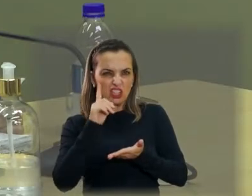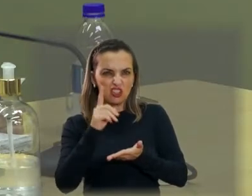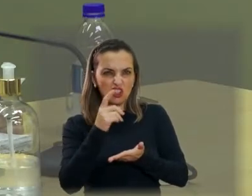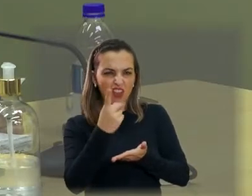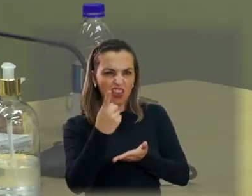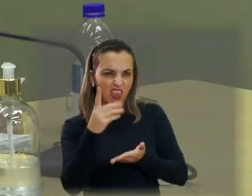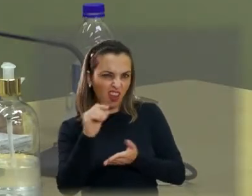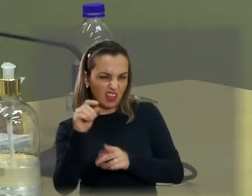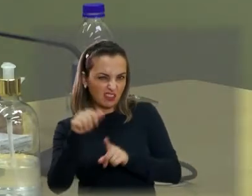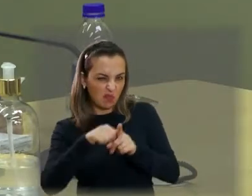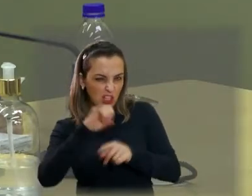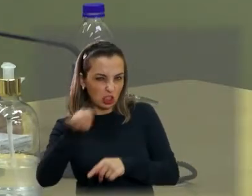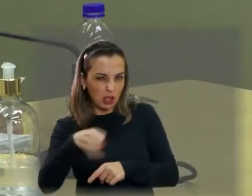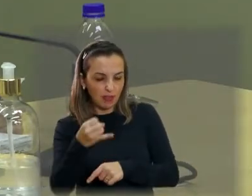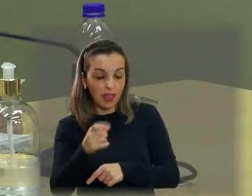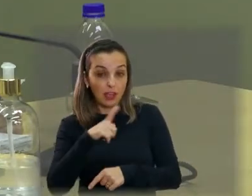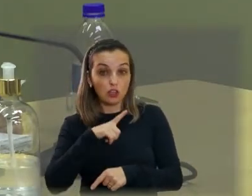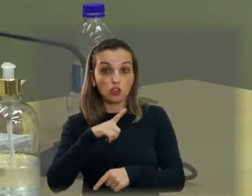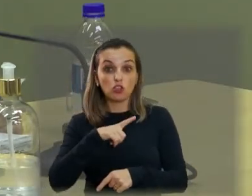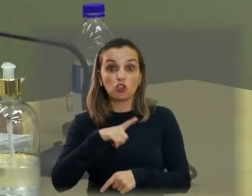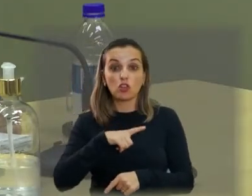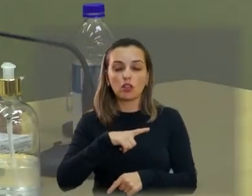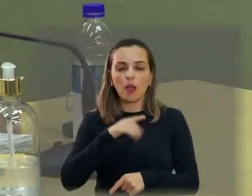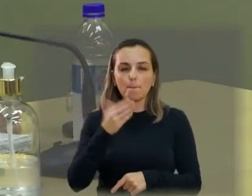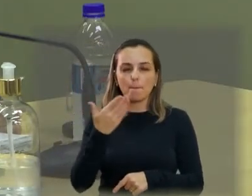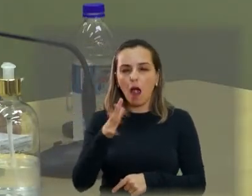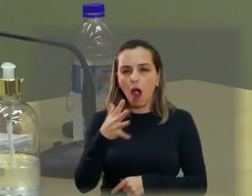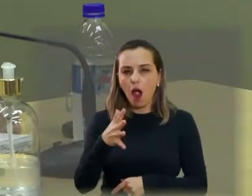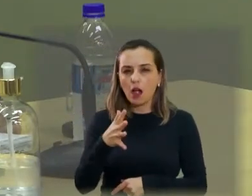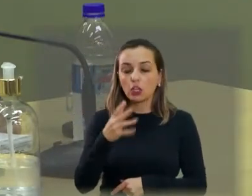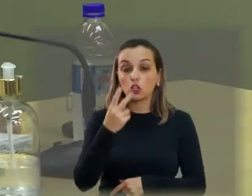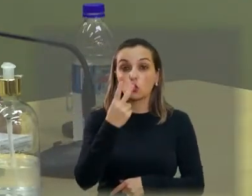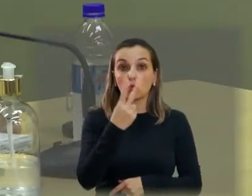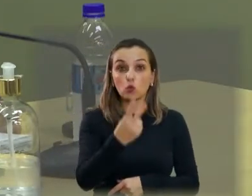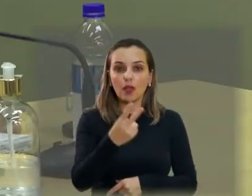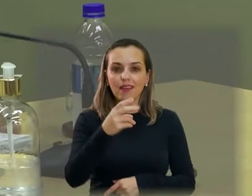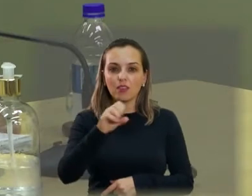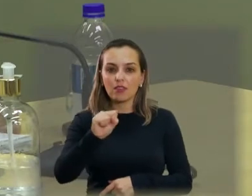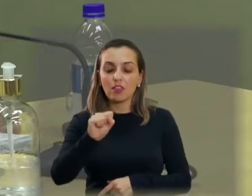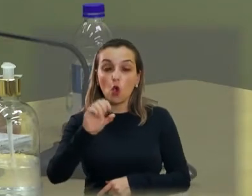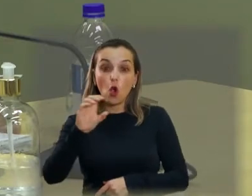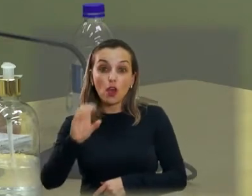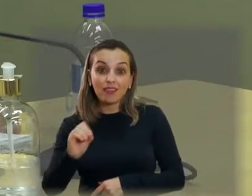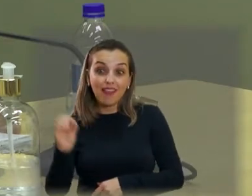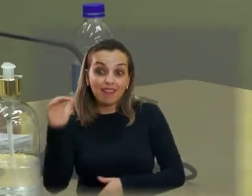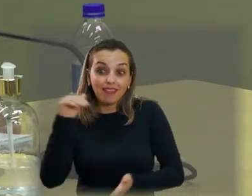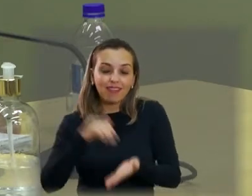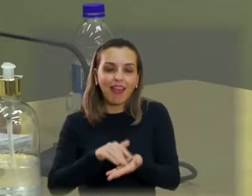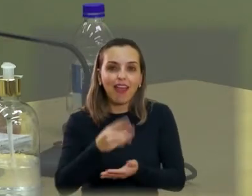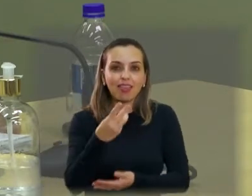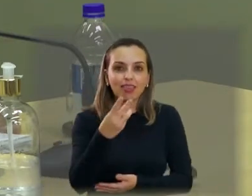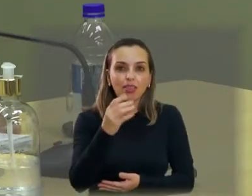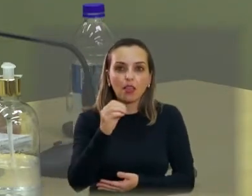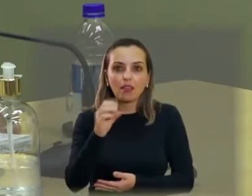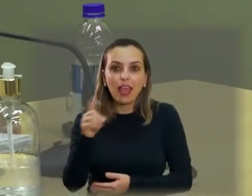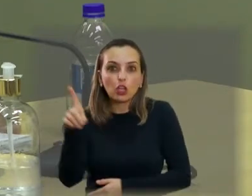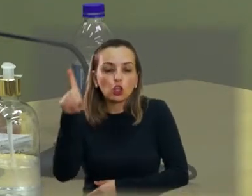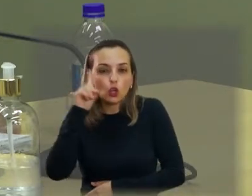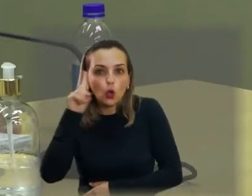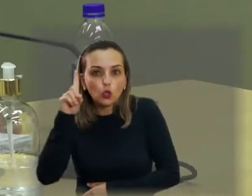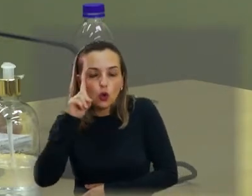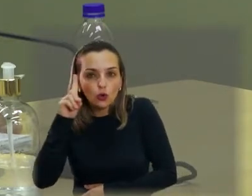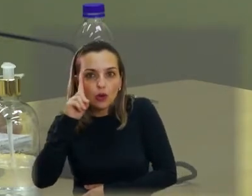em diante, a gente já tinha uma média de atendimento de 280 a 300 atendimentos